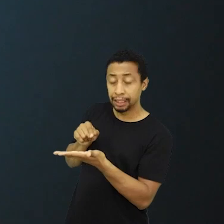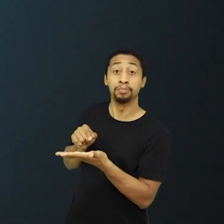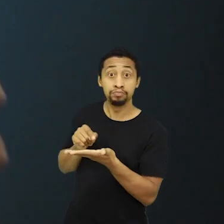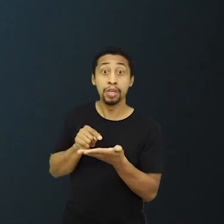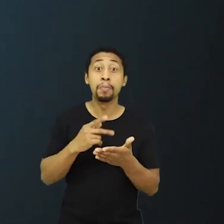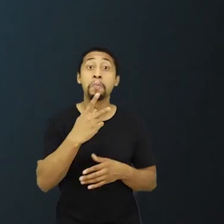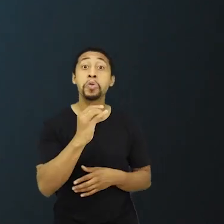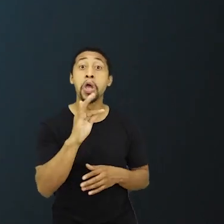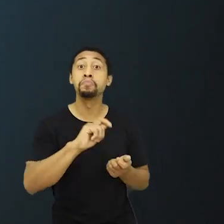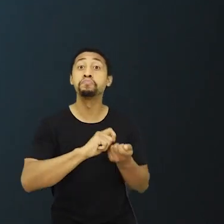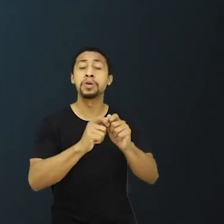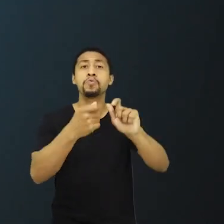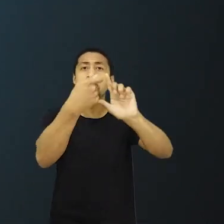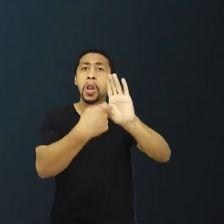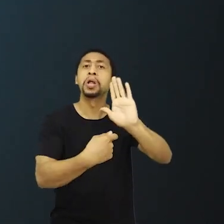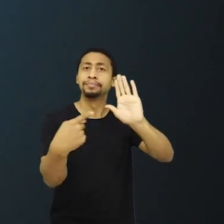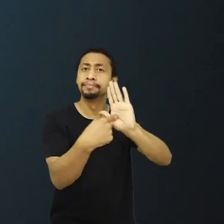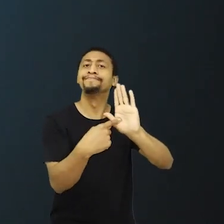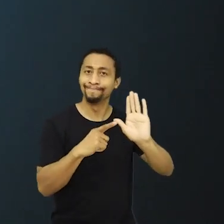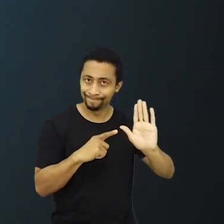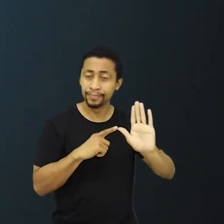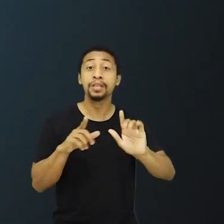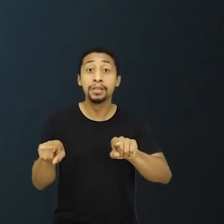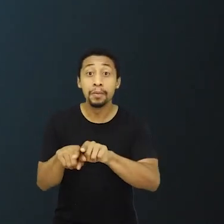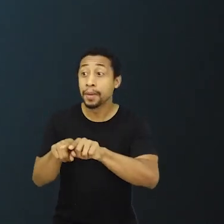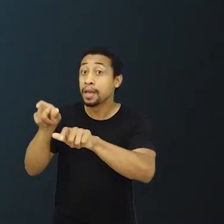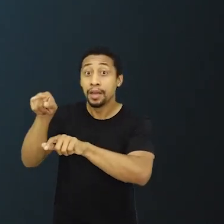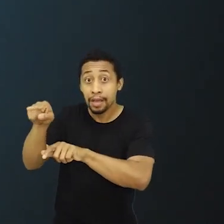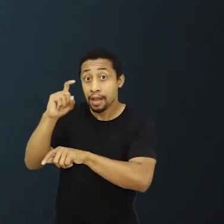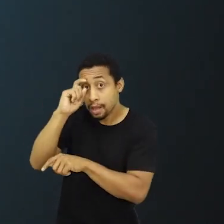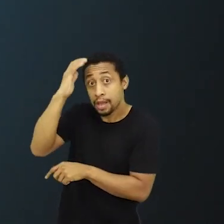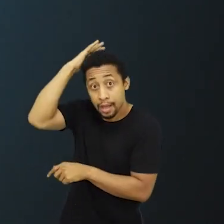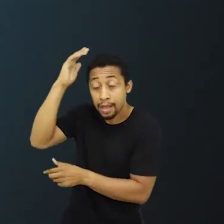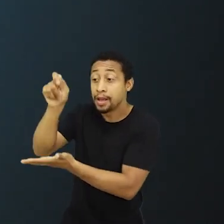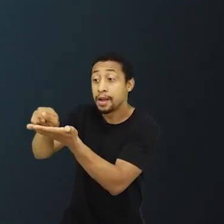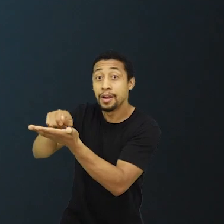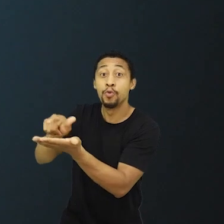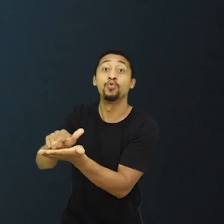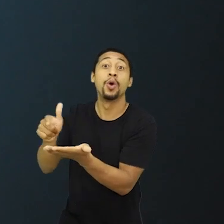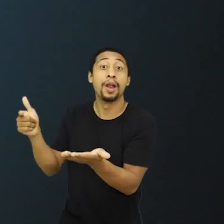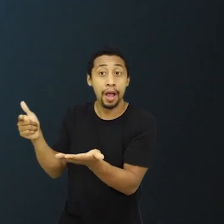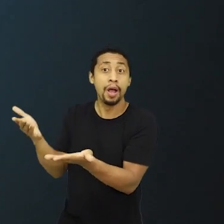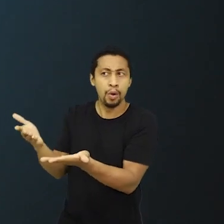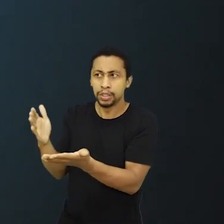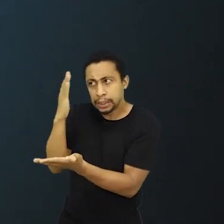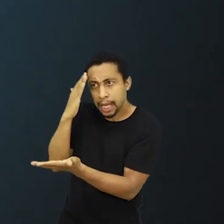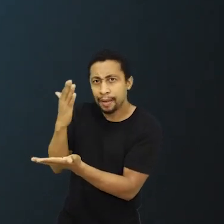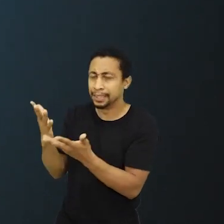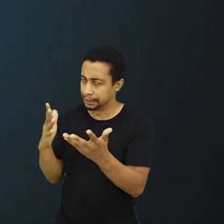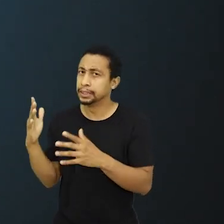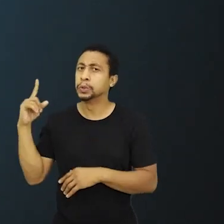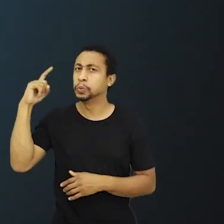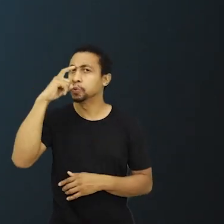jornal e que ele escreveu, e que a gente sabe que ele escreveu, isso foi uma pesquisa também difícil de fazer, porque à época os jornalistas